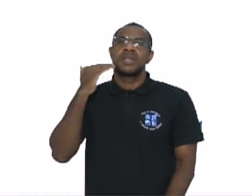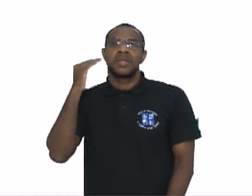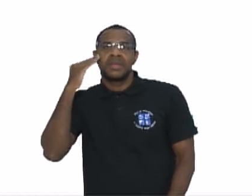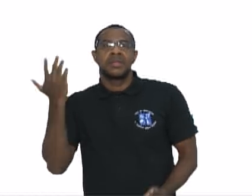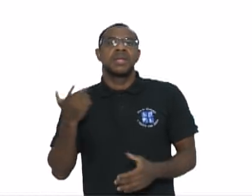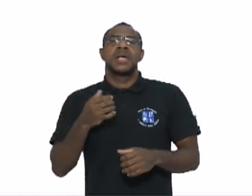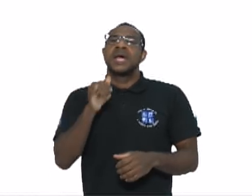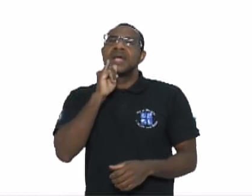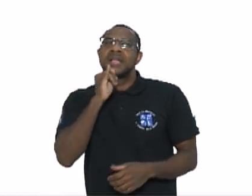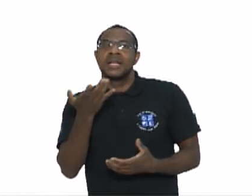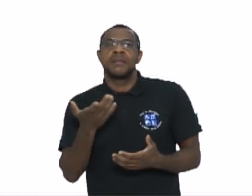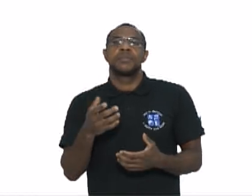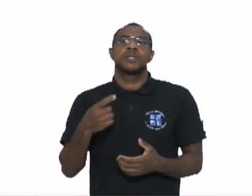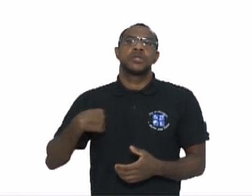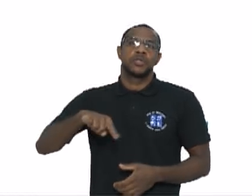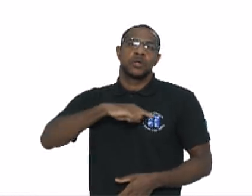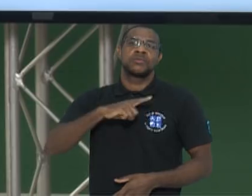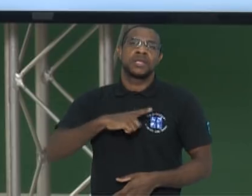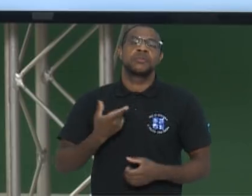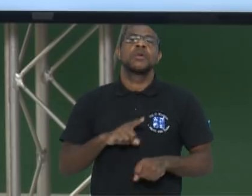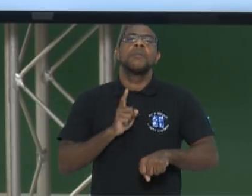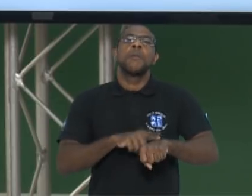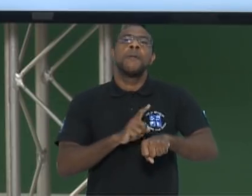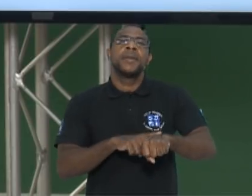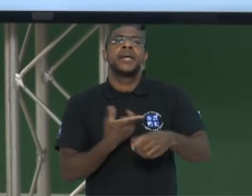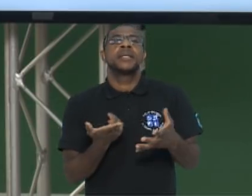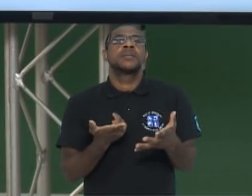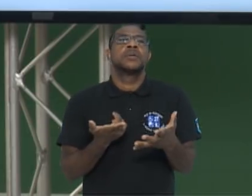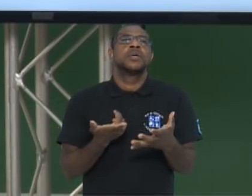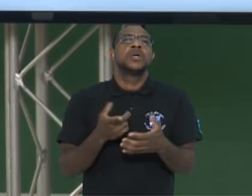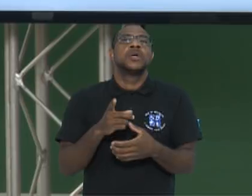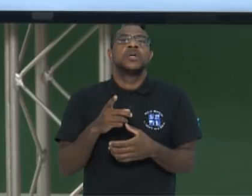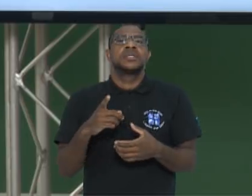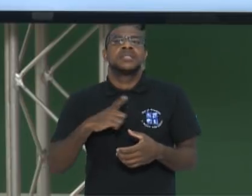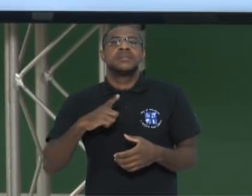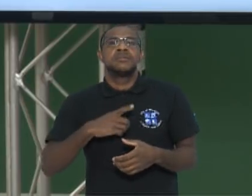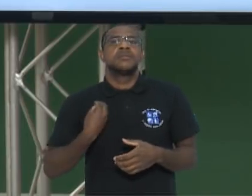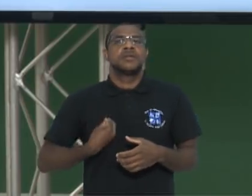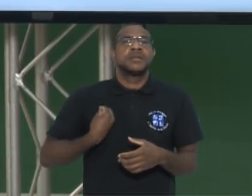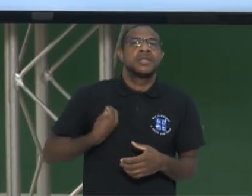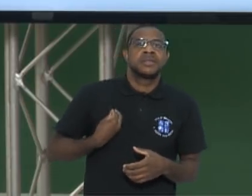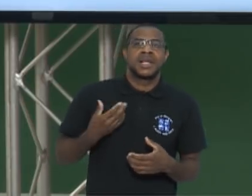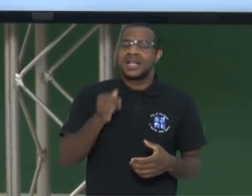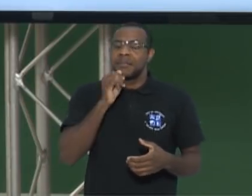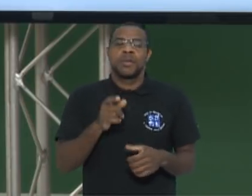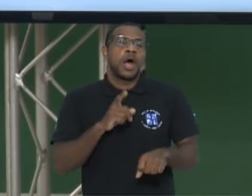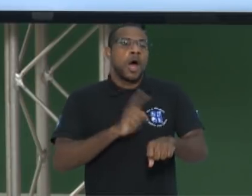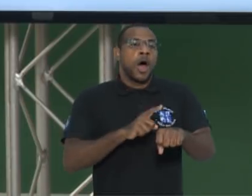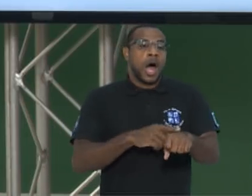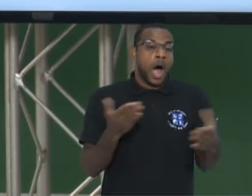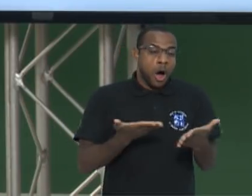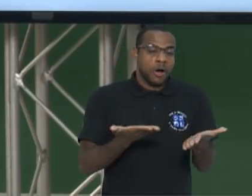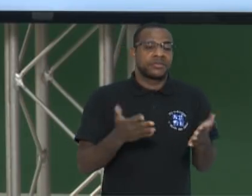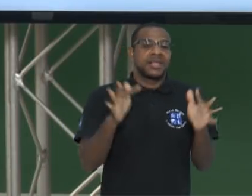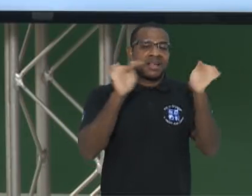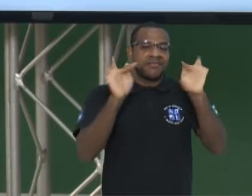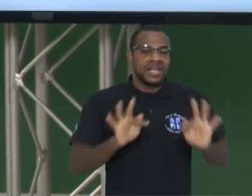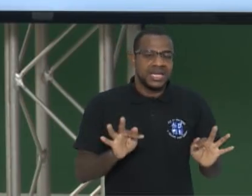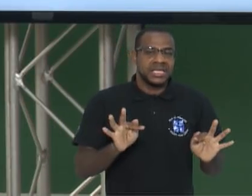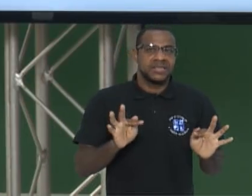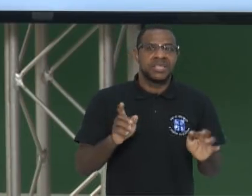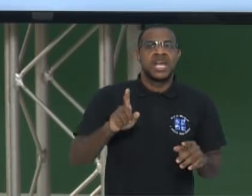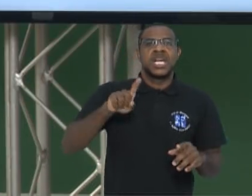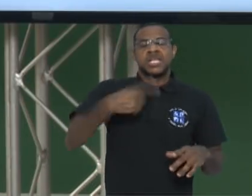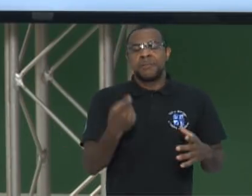Outros exemplos que a gente tem os momentos, né, da existência humana. Uma hora a pessoa está muito feliz, de repente alguma coisa acontece e ela fica